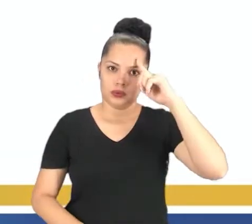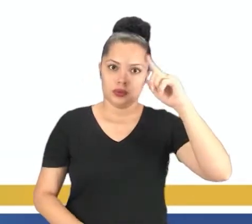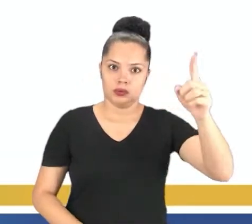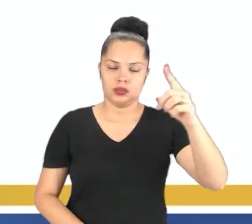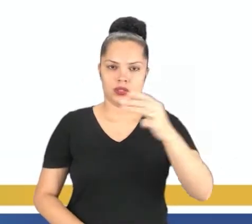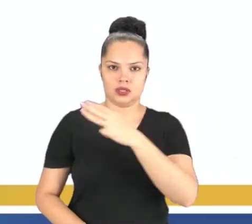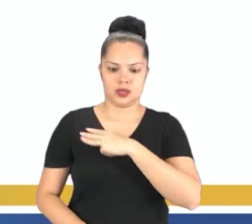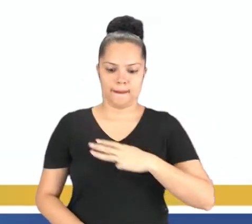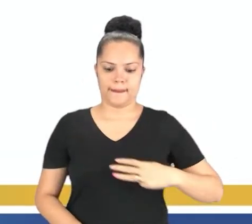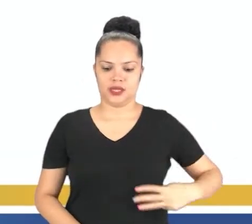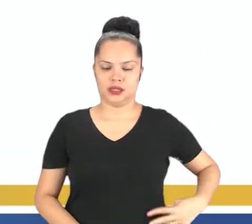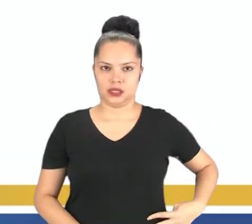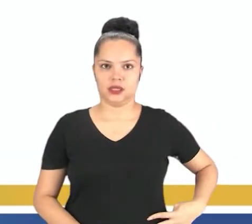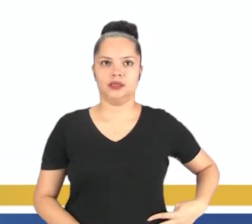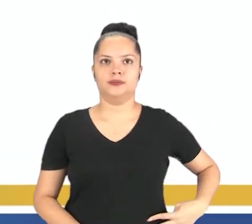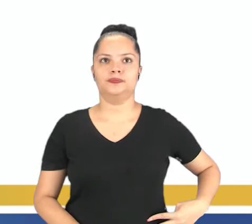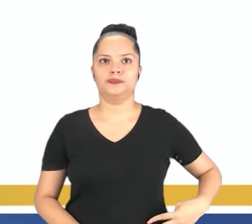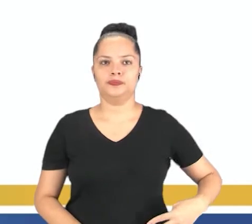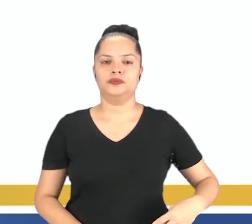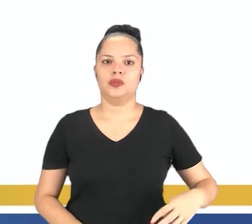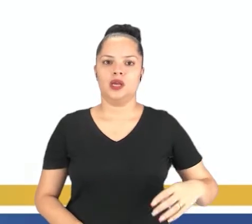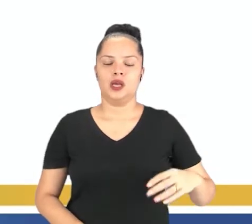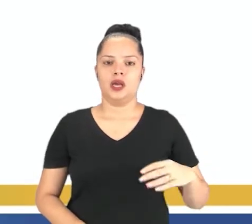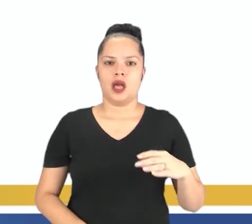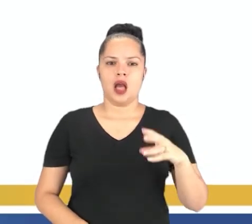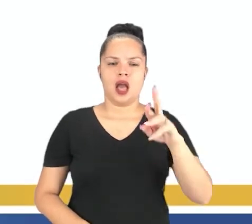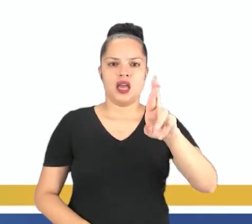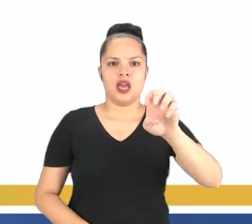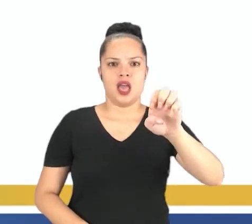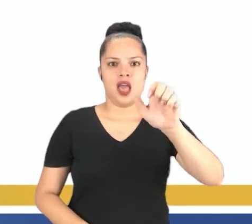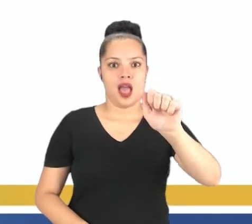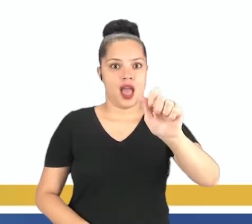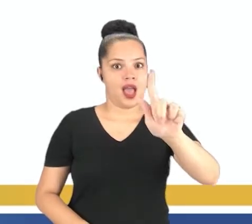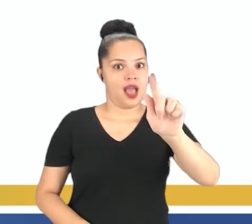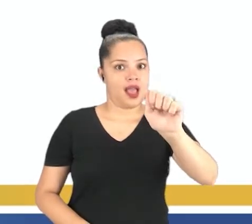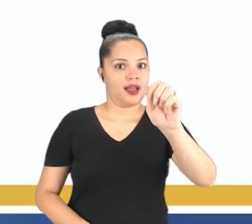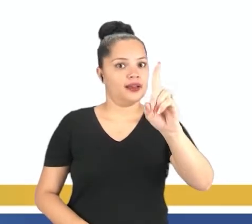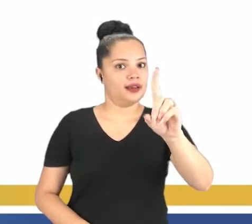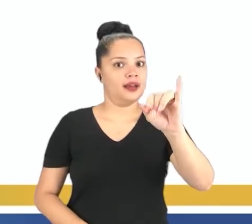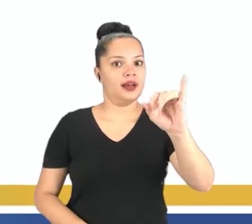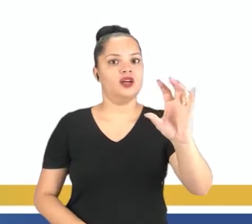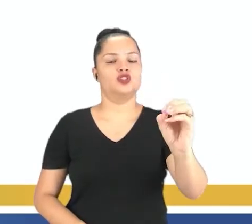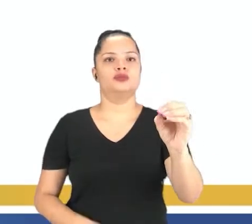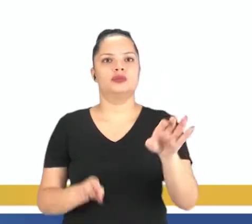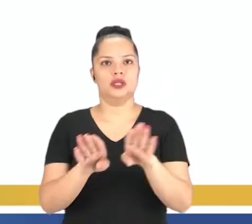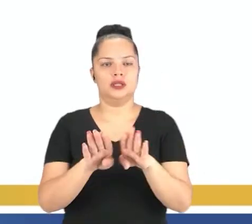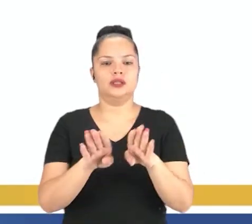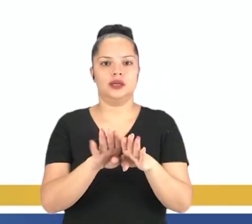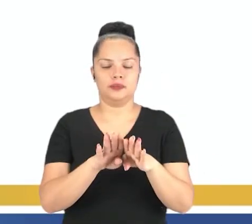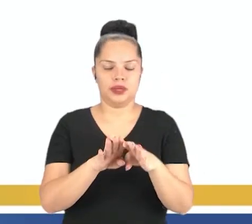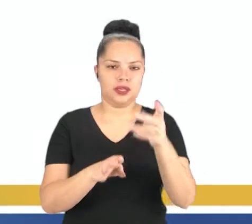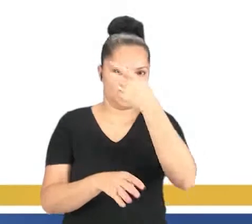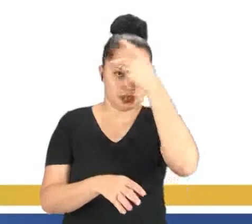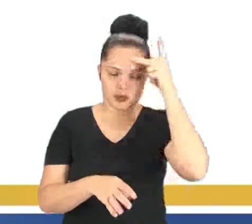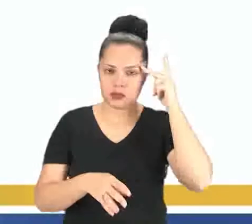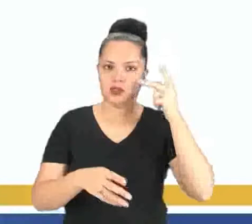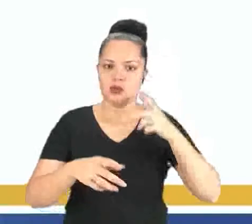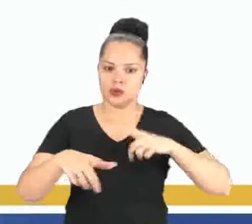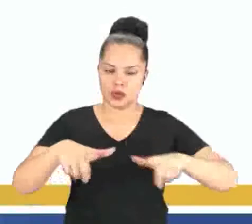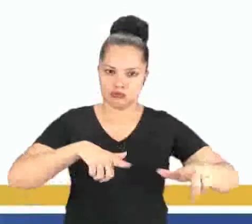que é uma classe e a rádio EA Servidão coletiva tá ou era composto por essa por essa